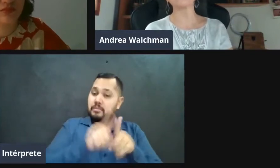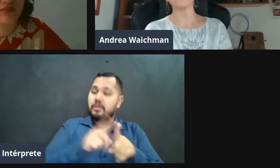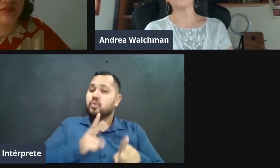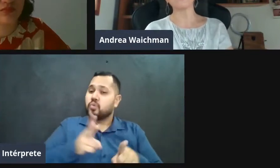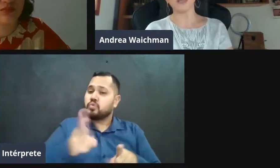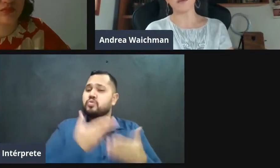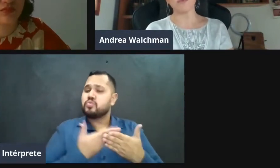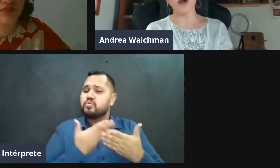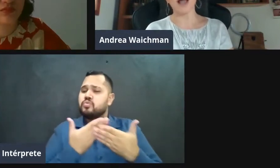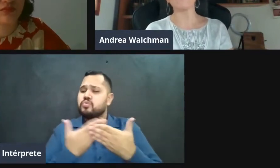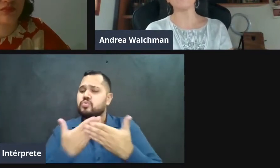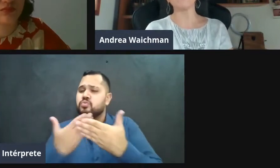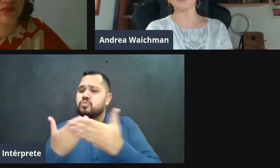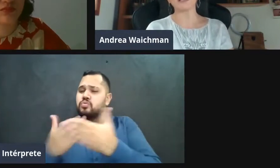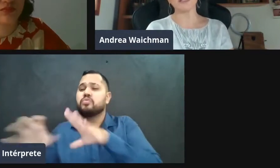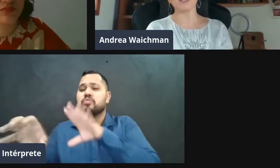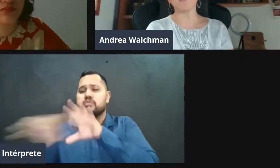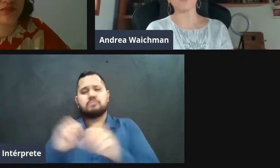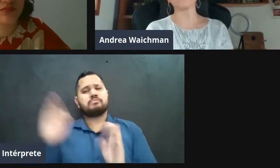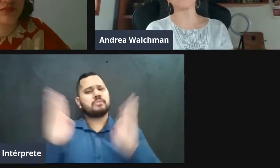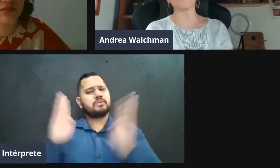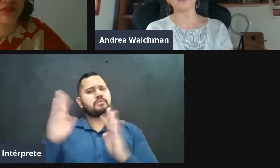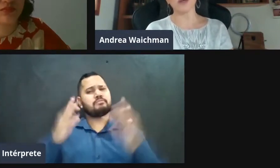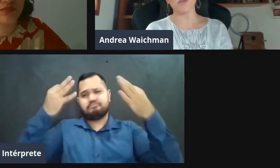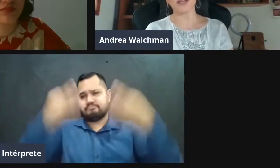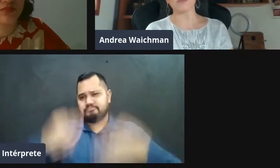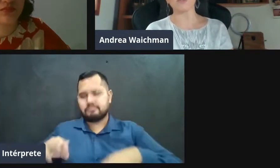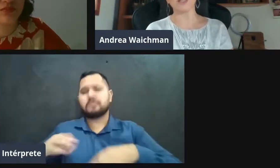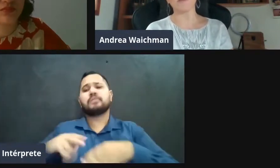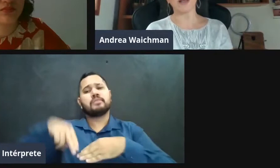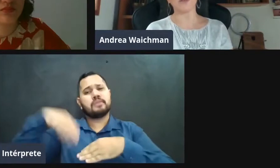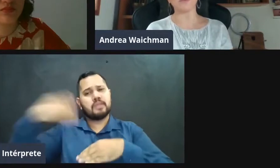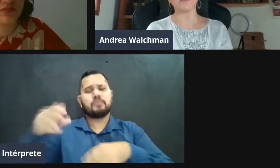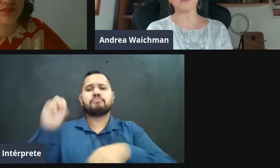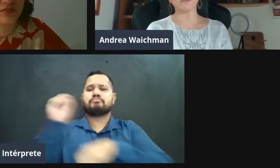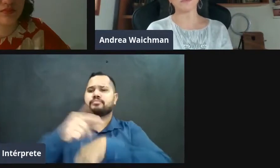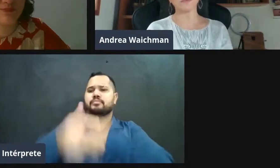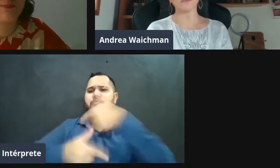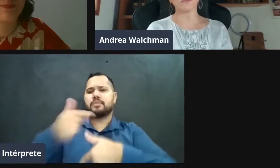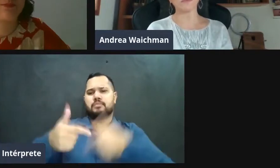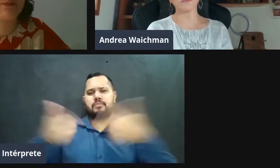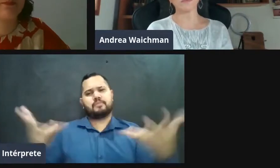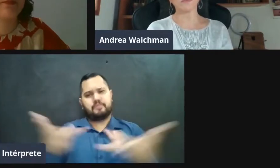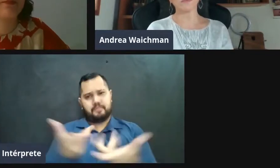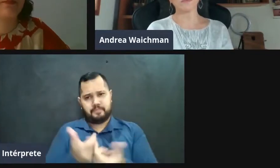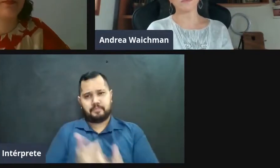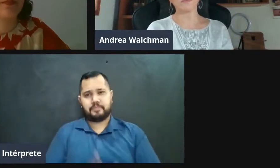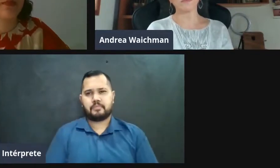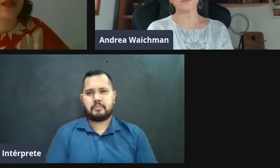seu curso no tempo hábil para que ele esteja pronto para enfrentar o mercado de trabalho.